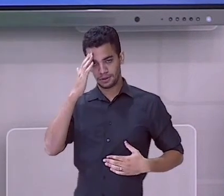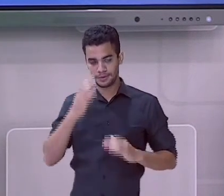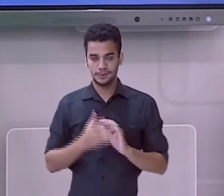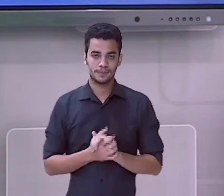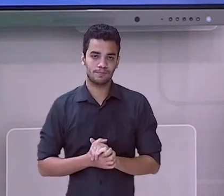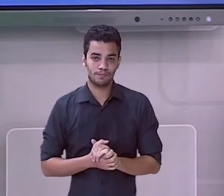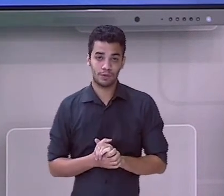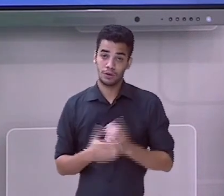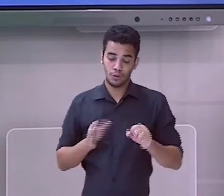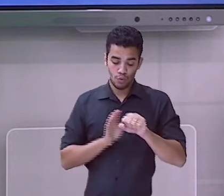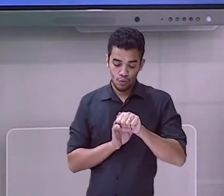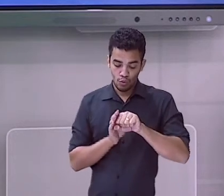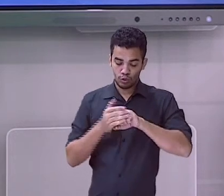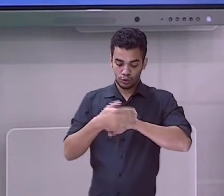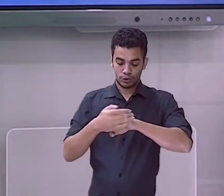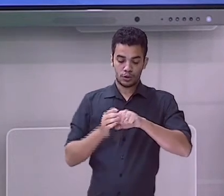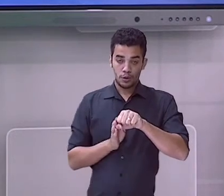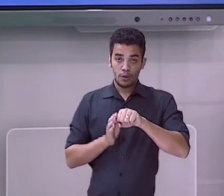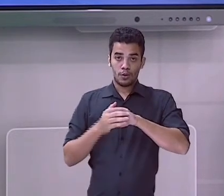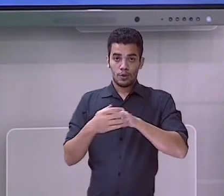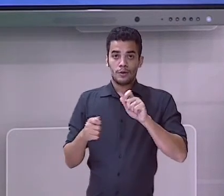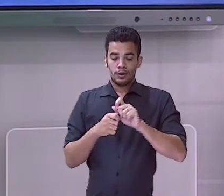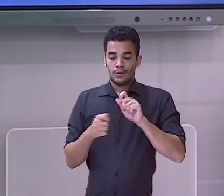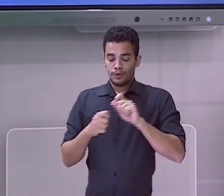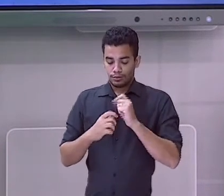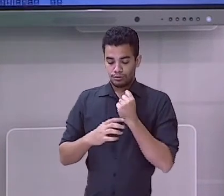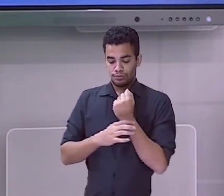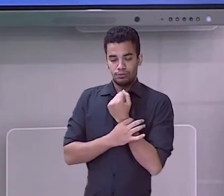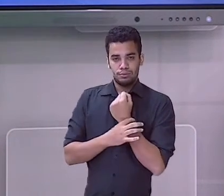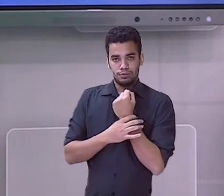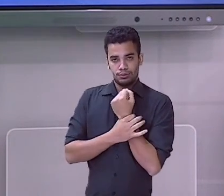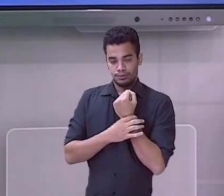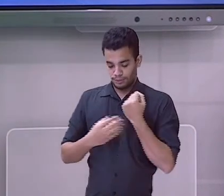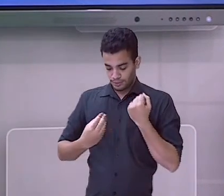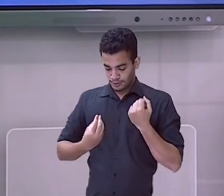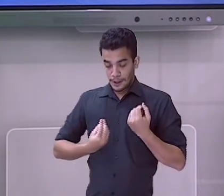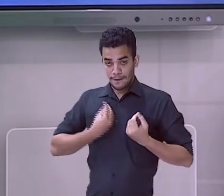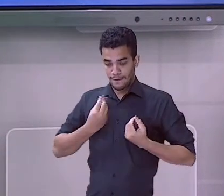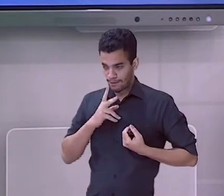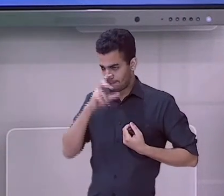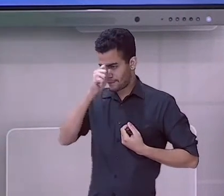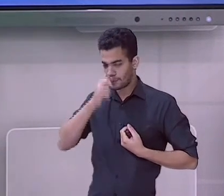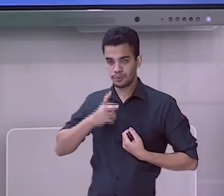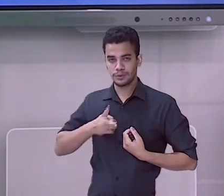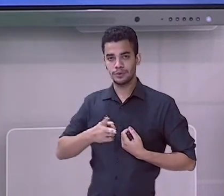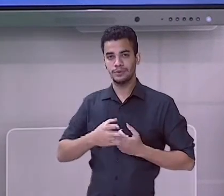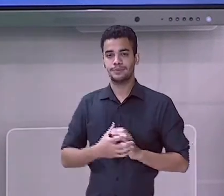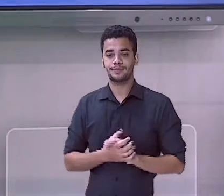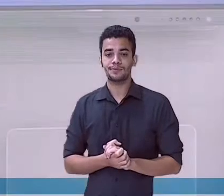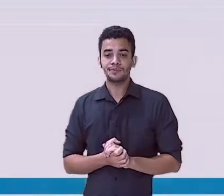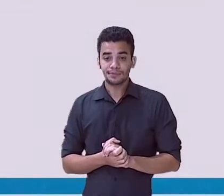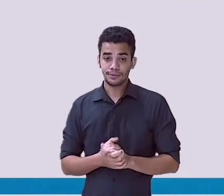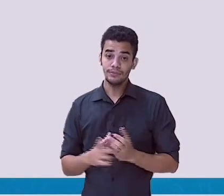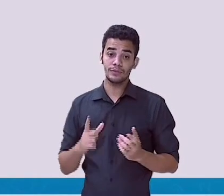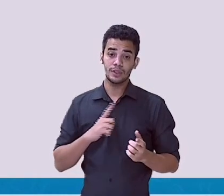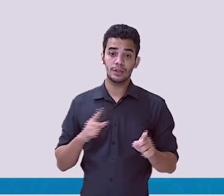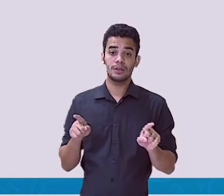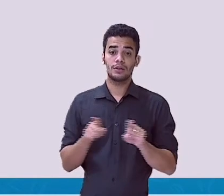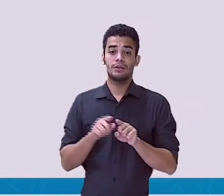os leucócitos. Eles são o nosso mecanismo de defesa. Então, olha lá. E as plaquetas? As plaquetas